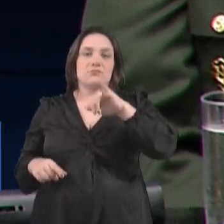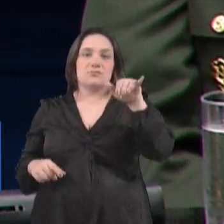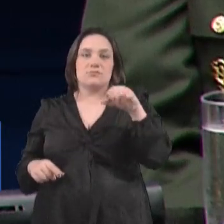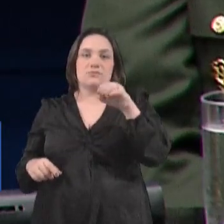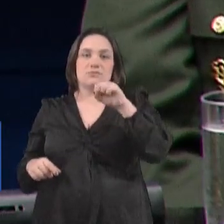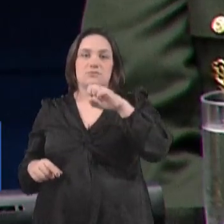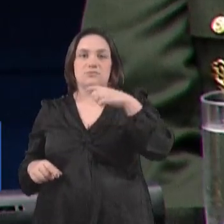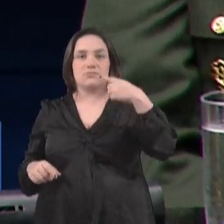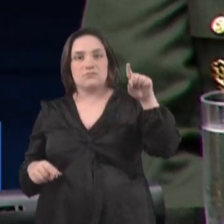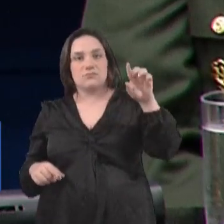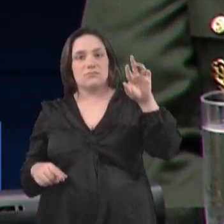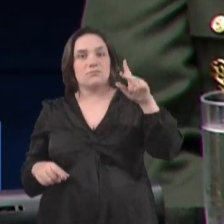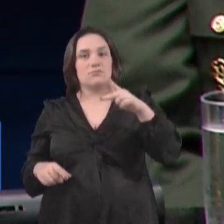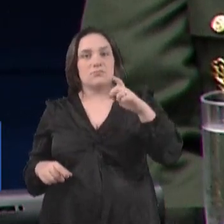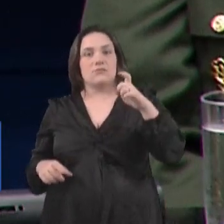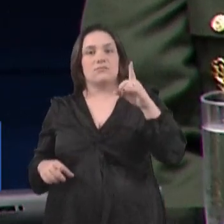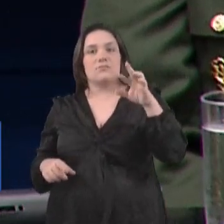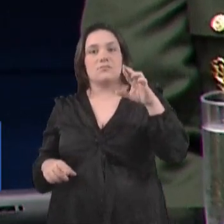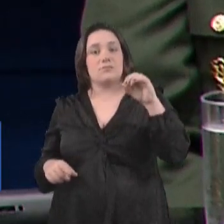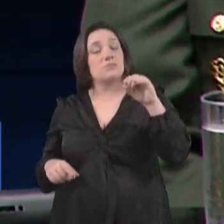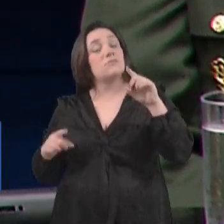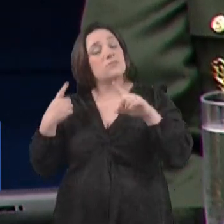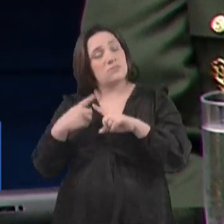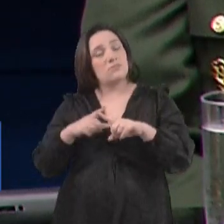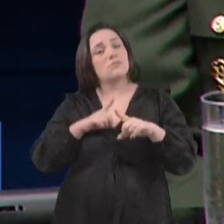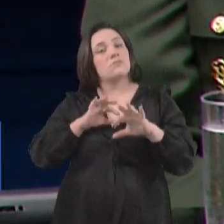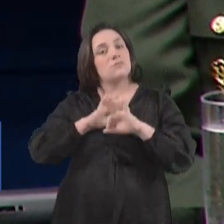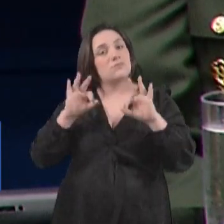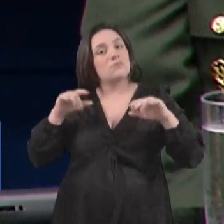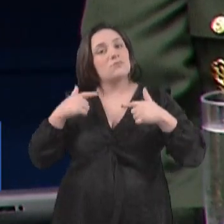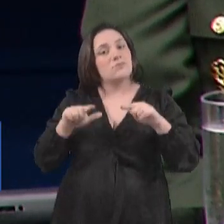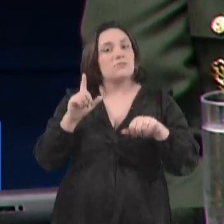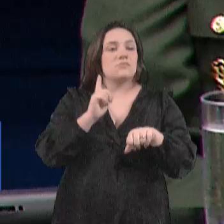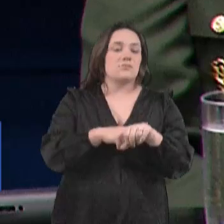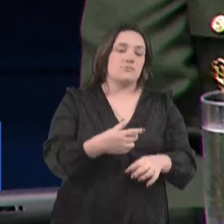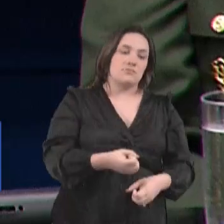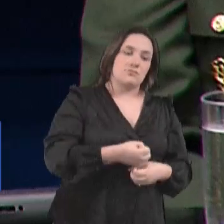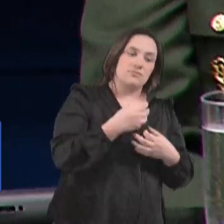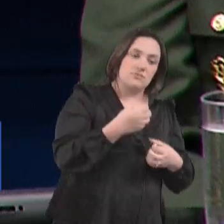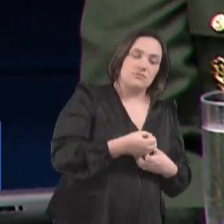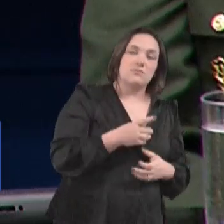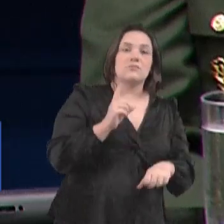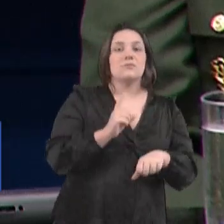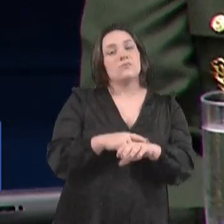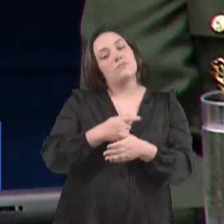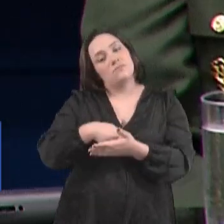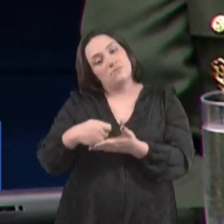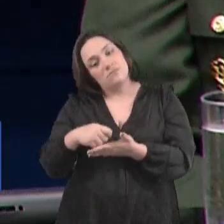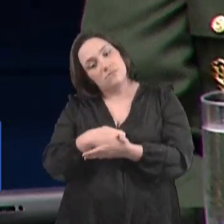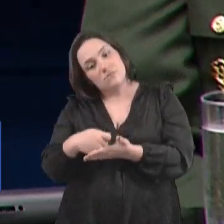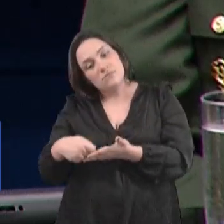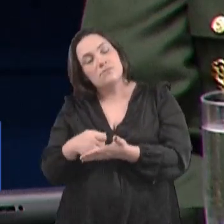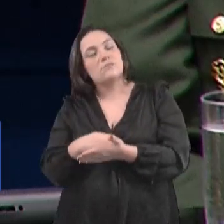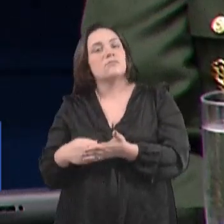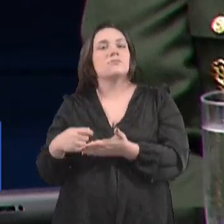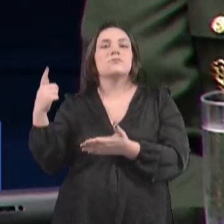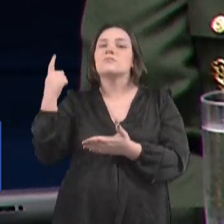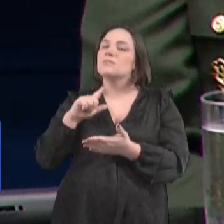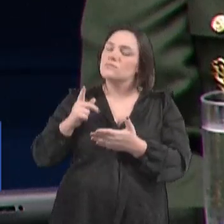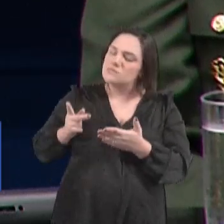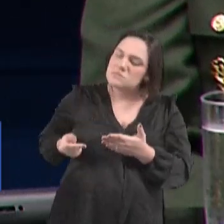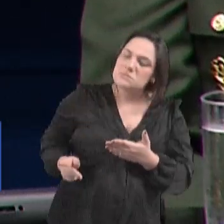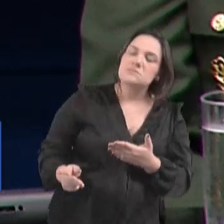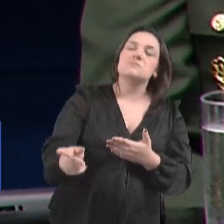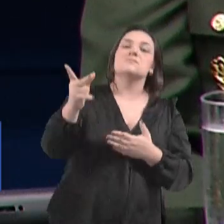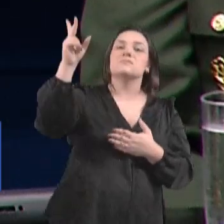todos aqueles, né, que, pelo seu trabalho, seja na poesia, seja na escrita,